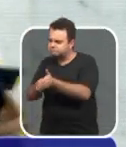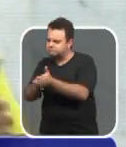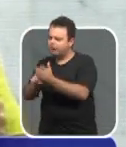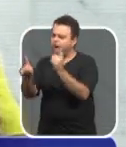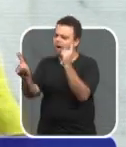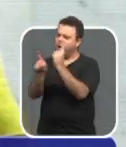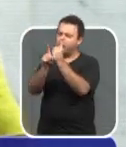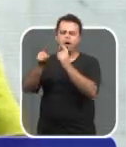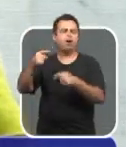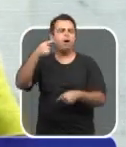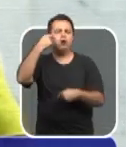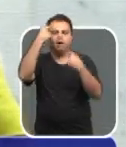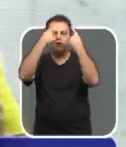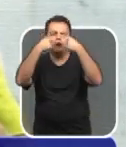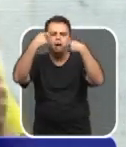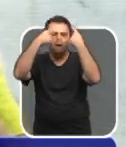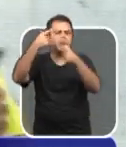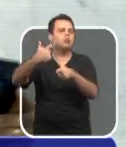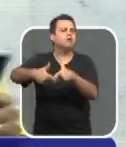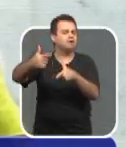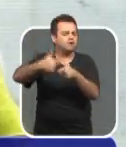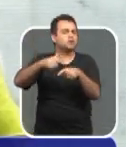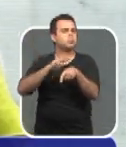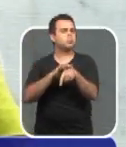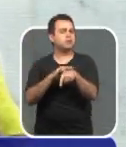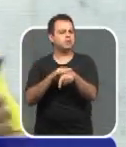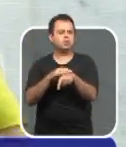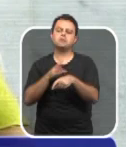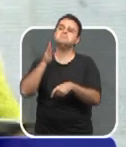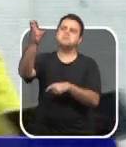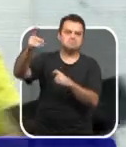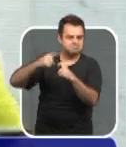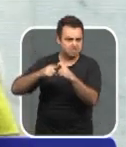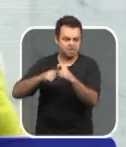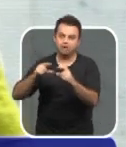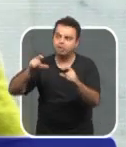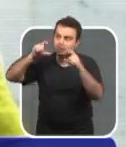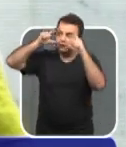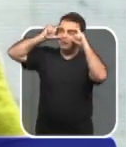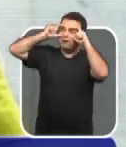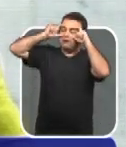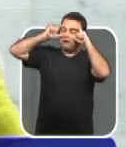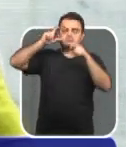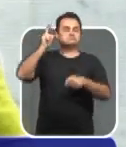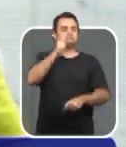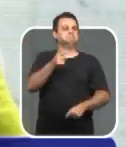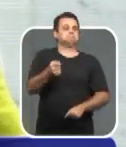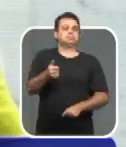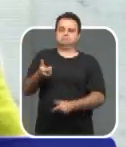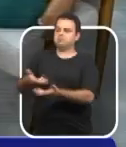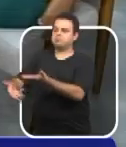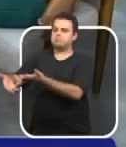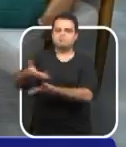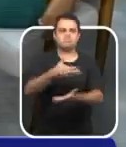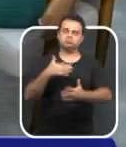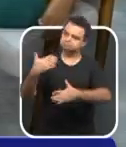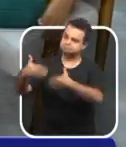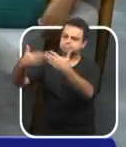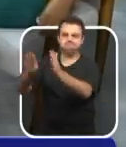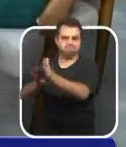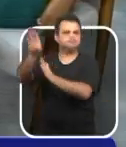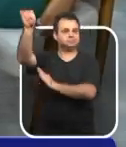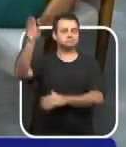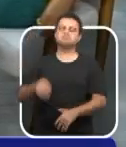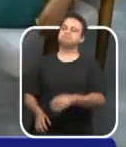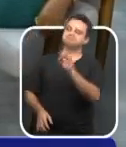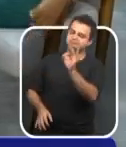problema na vista ocular, no oftalmológico, ela começou a se desenvolver também com os outros alunos. Isso é um exemplo muito